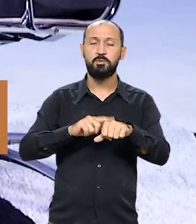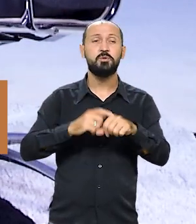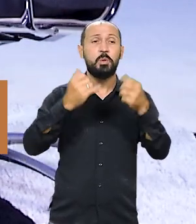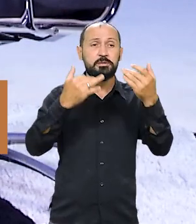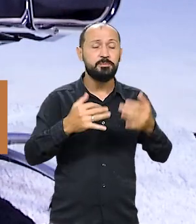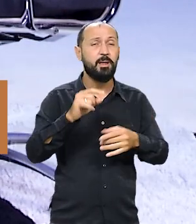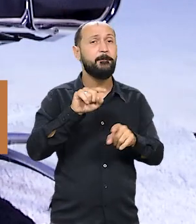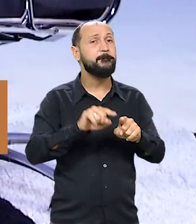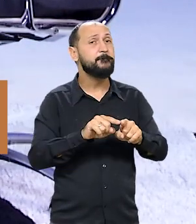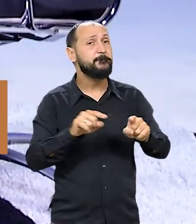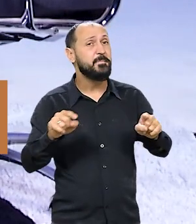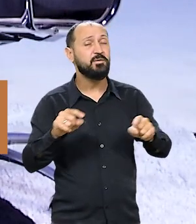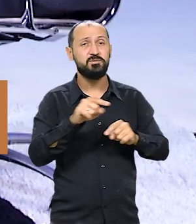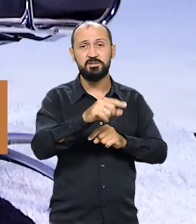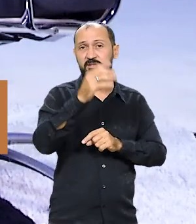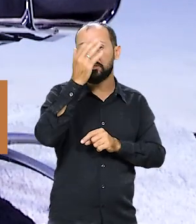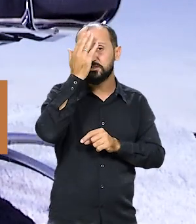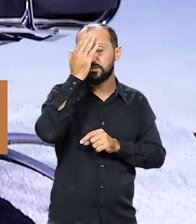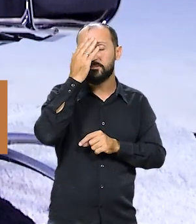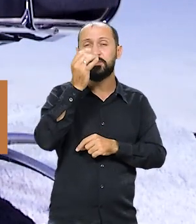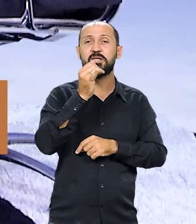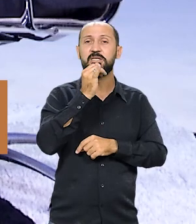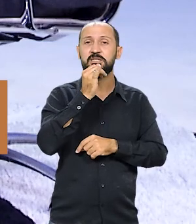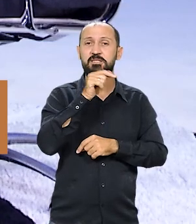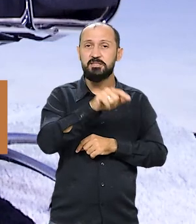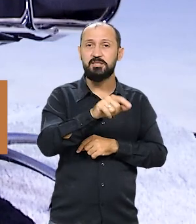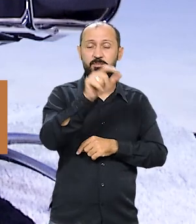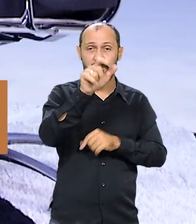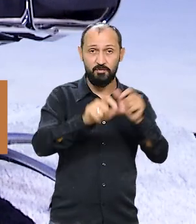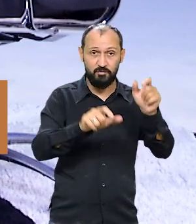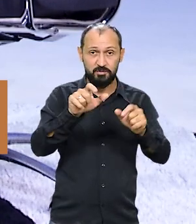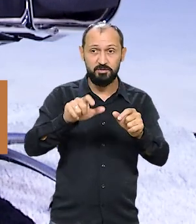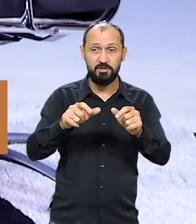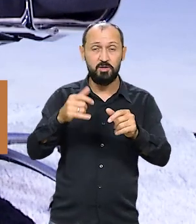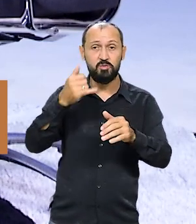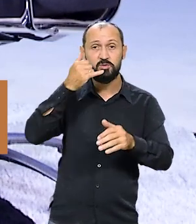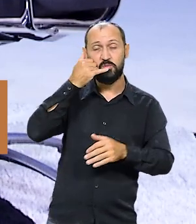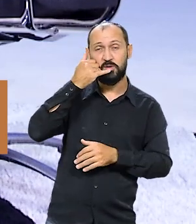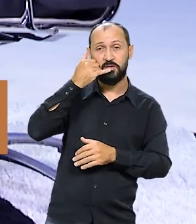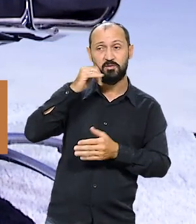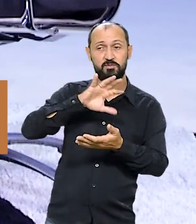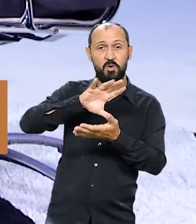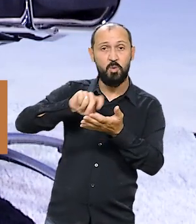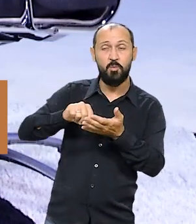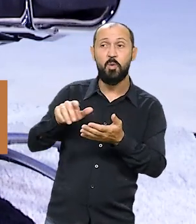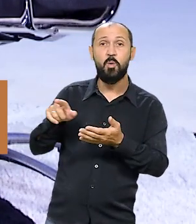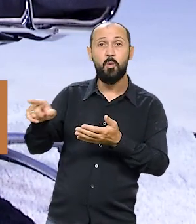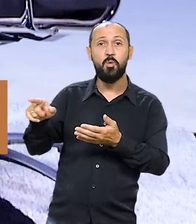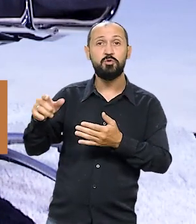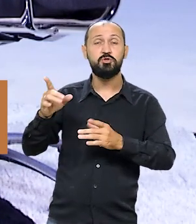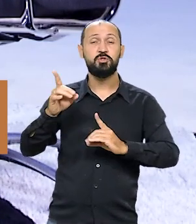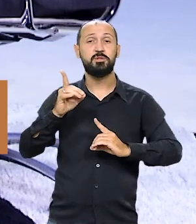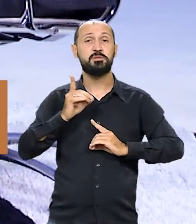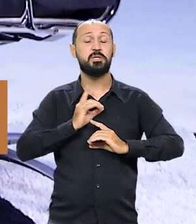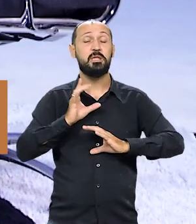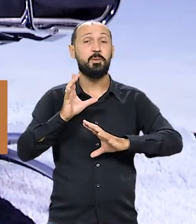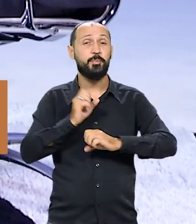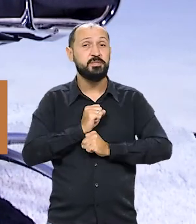falo para ele assim, mas você sabe, por exemplo, que essa pessoa que você pegou o celular hoje está em depressão?